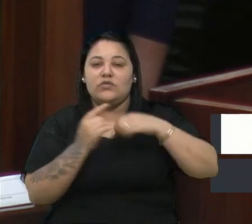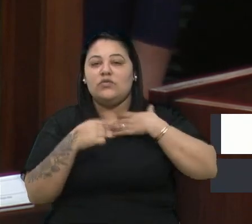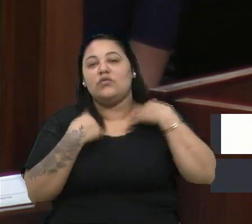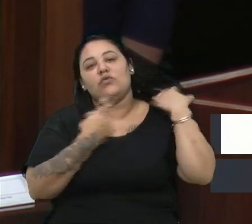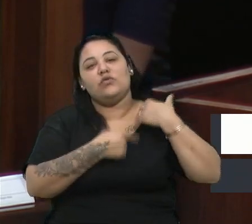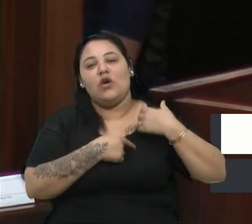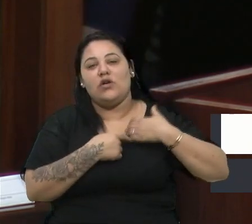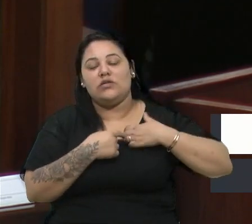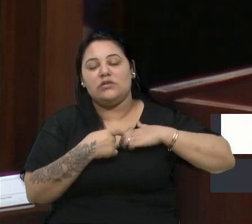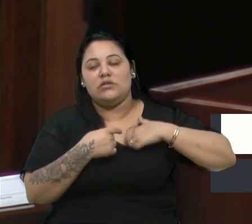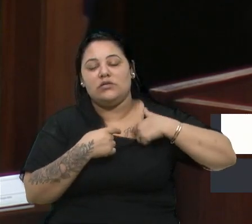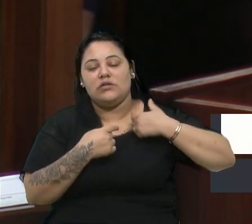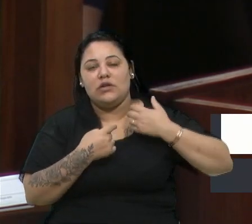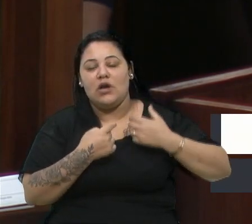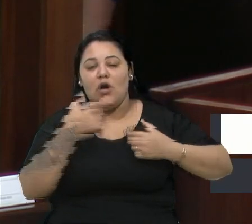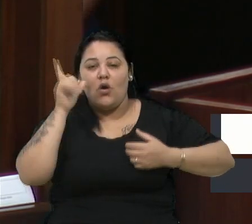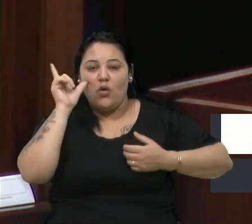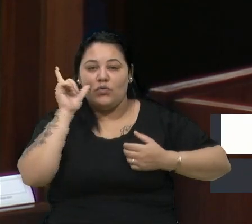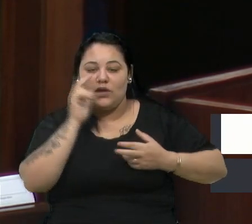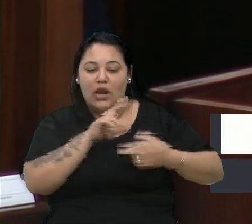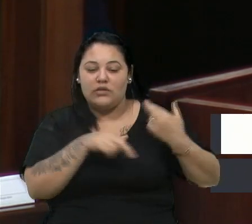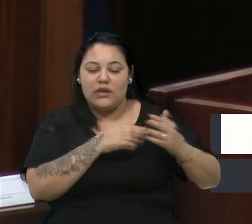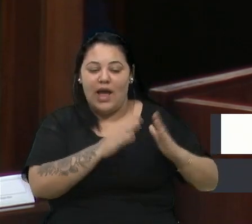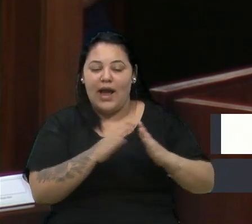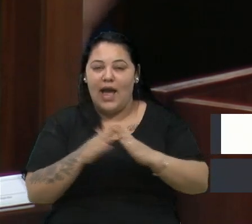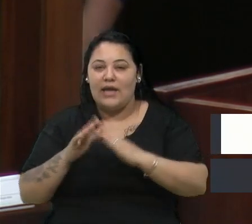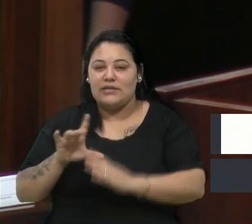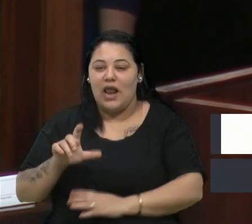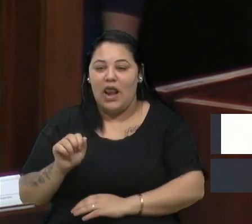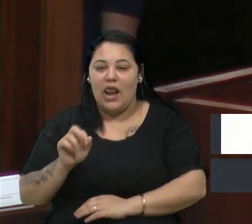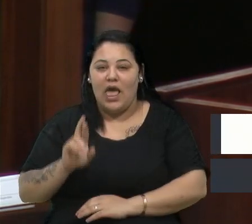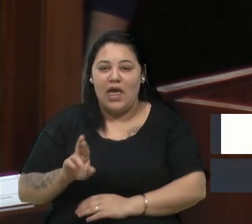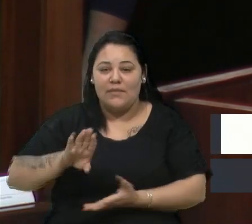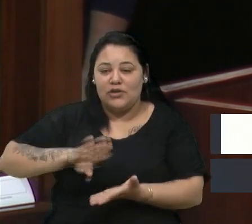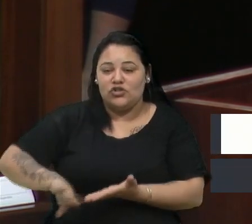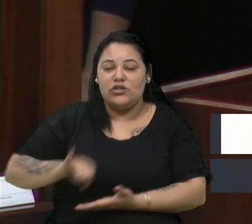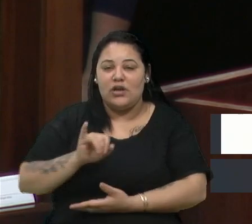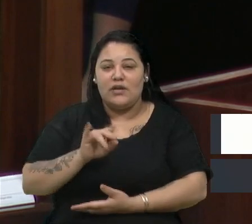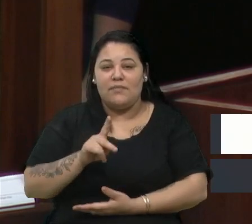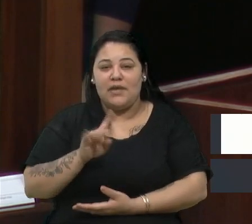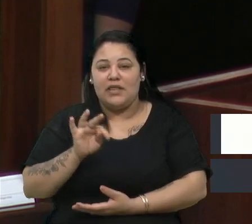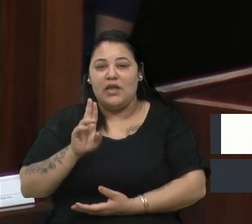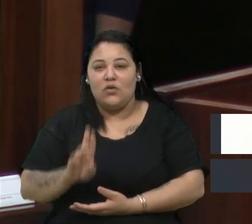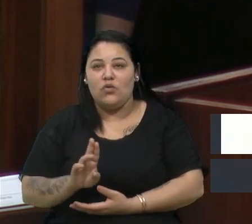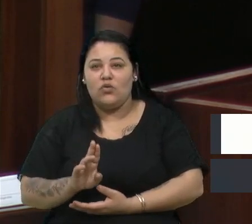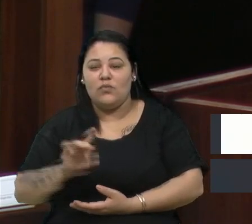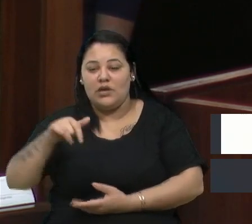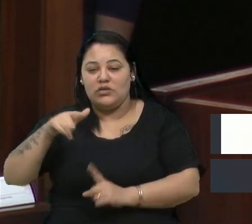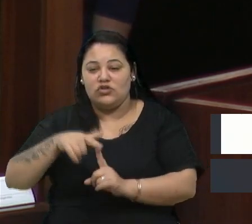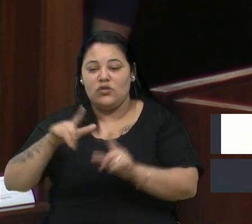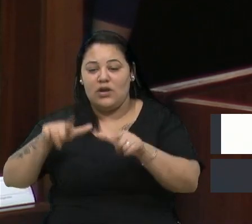anteontem a respeito das casas-lares e a isenção do IPTU para as casas-lares. Foi um